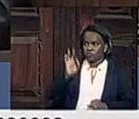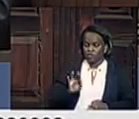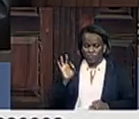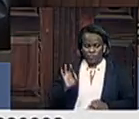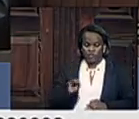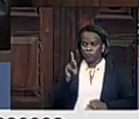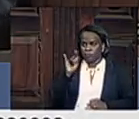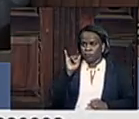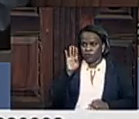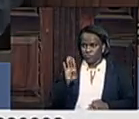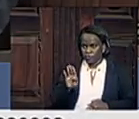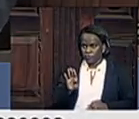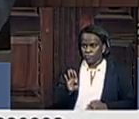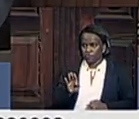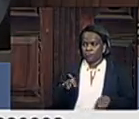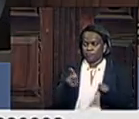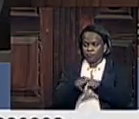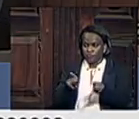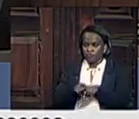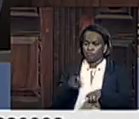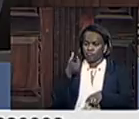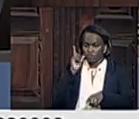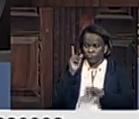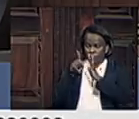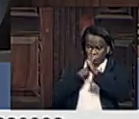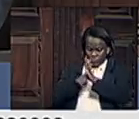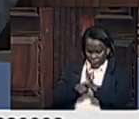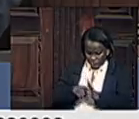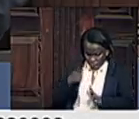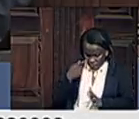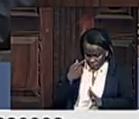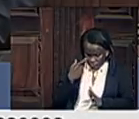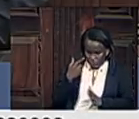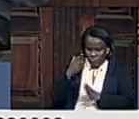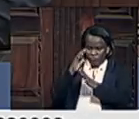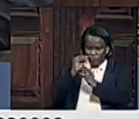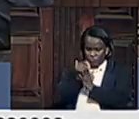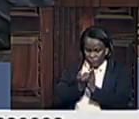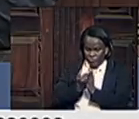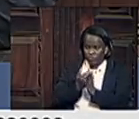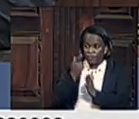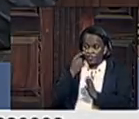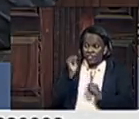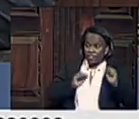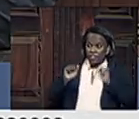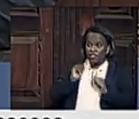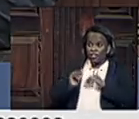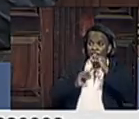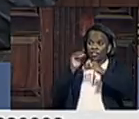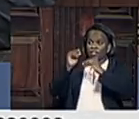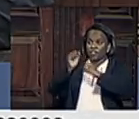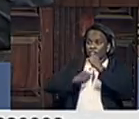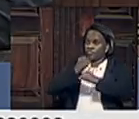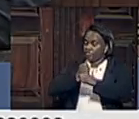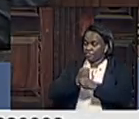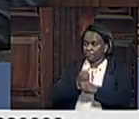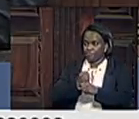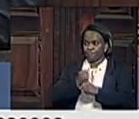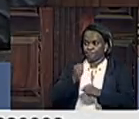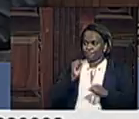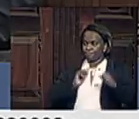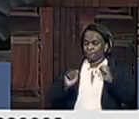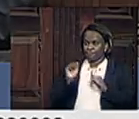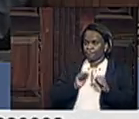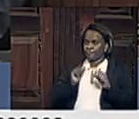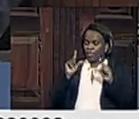PIB. Também, ontem, foi revisada para menor a expectativa de crescimento no ano que vem, uma expectativa de um crescimento